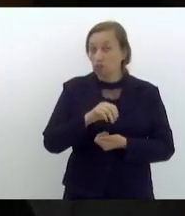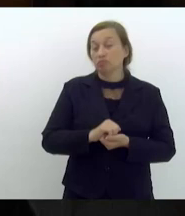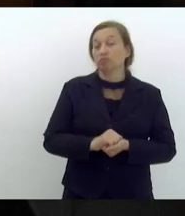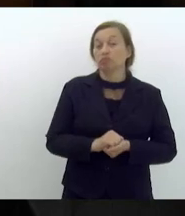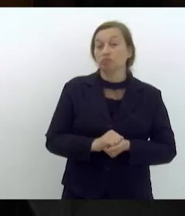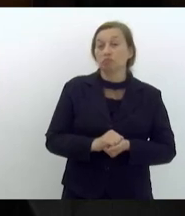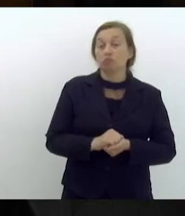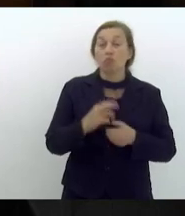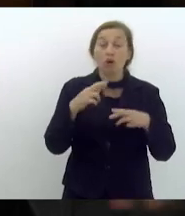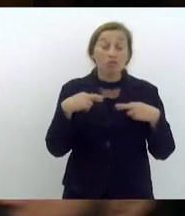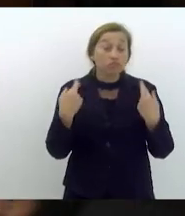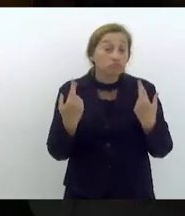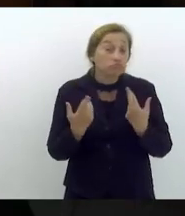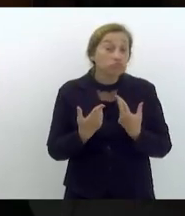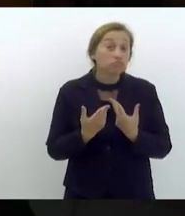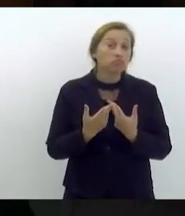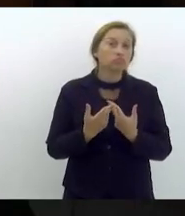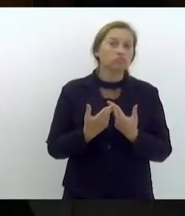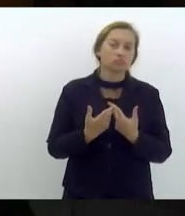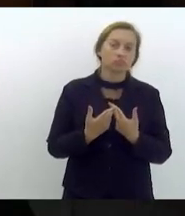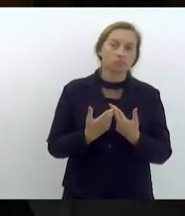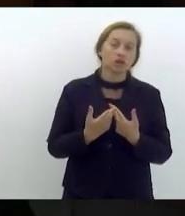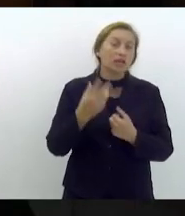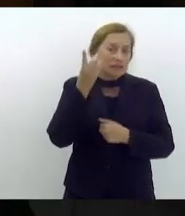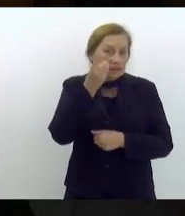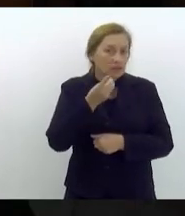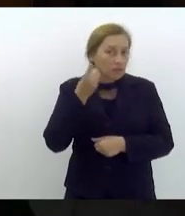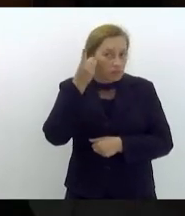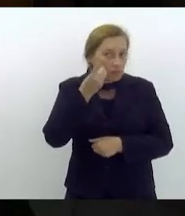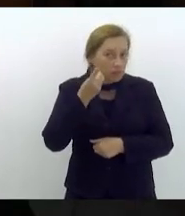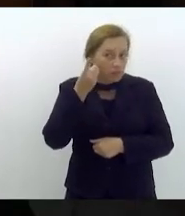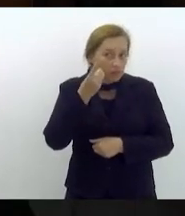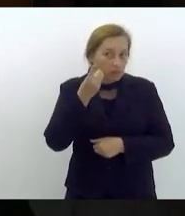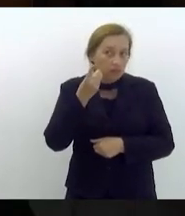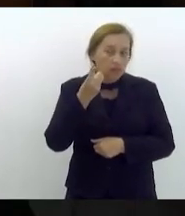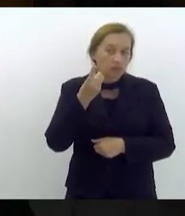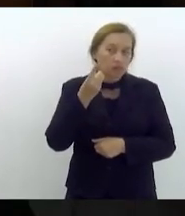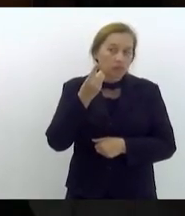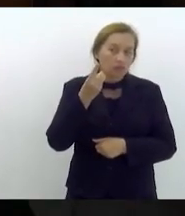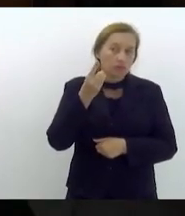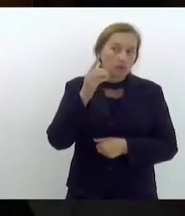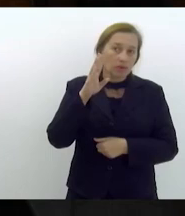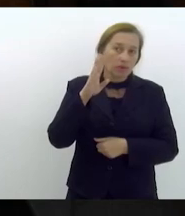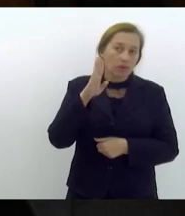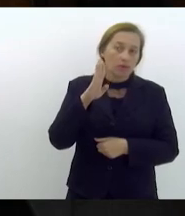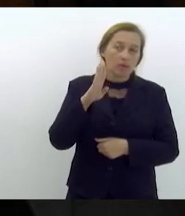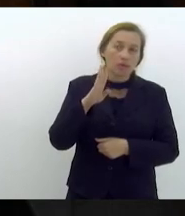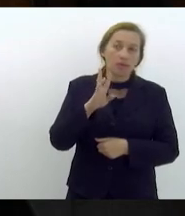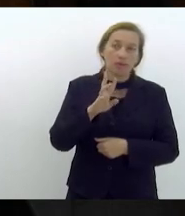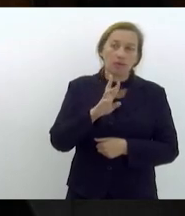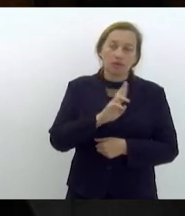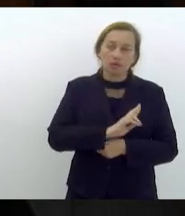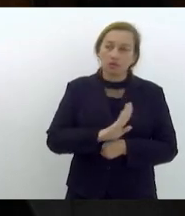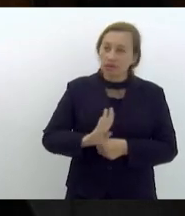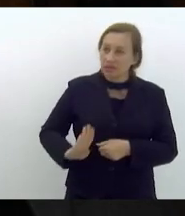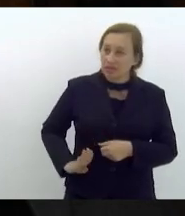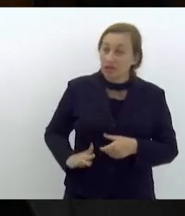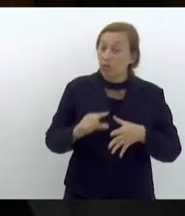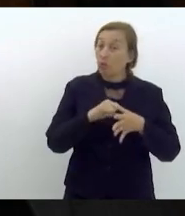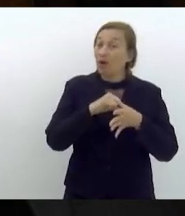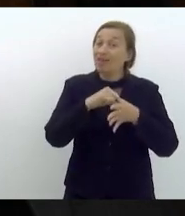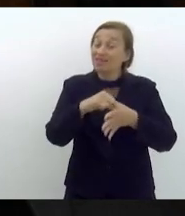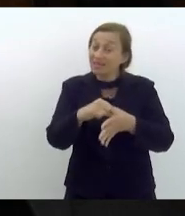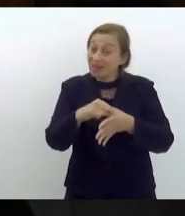uma reunião presidida pelo Deputado Bacelar com as lideranças